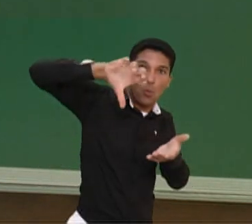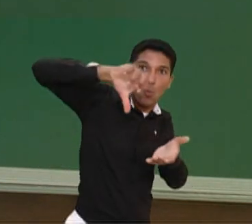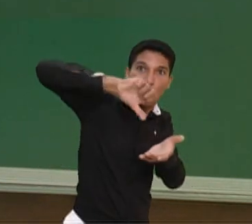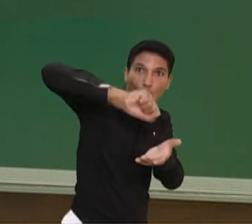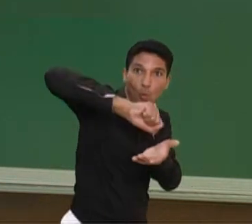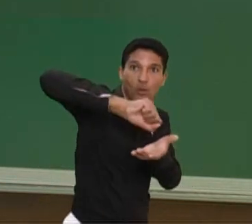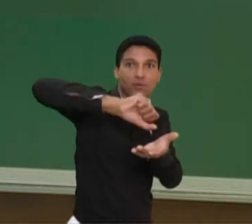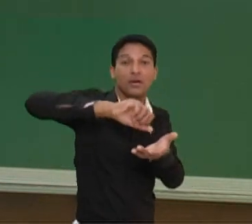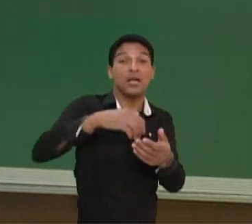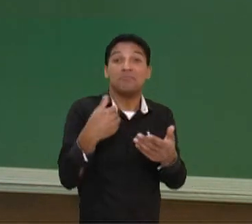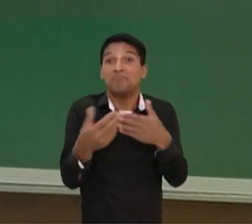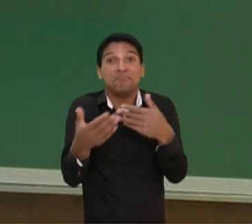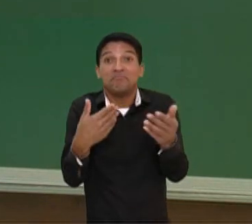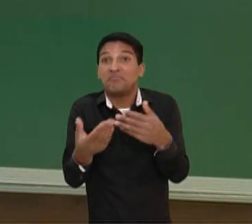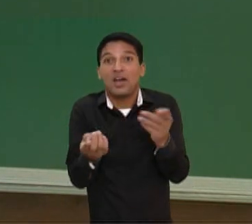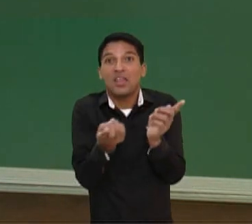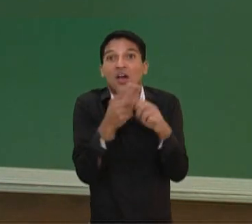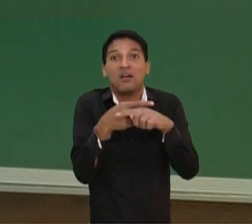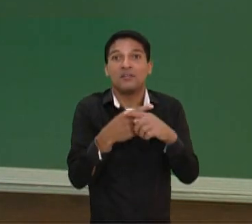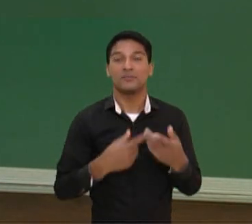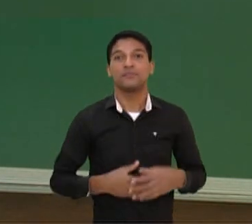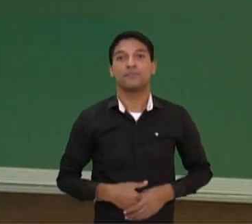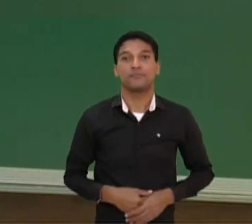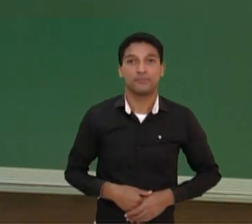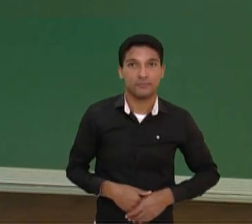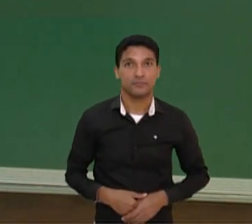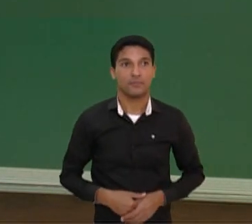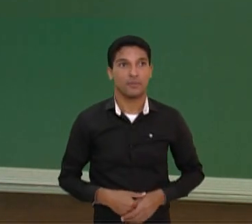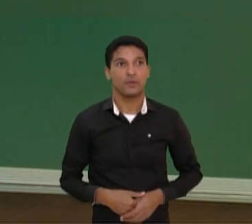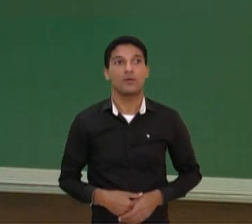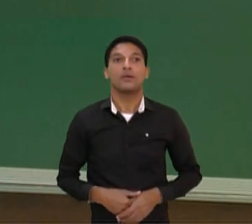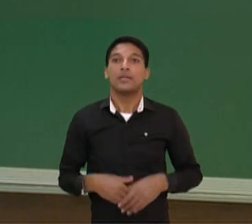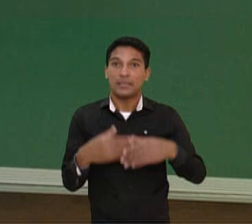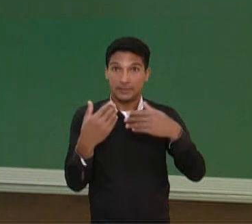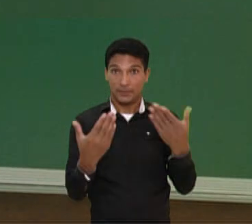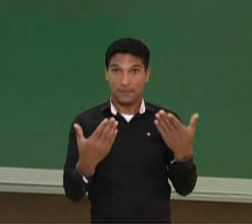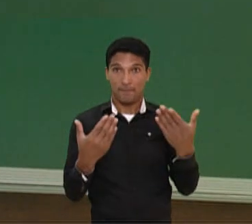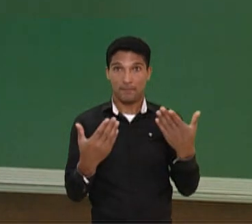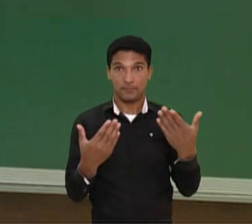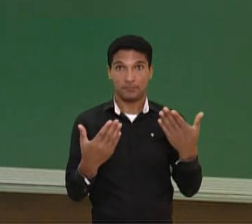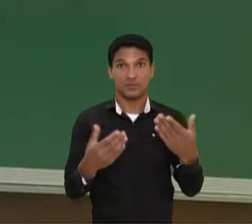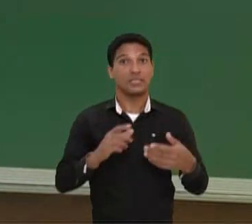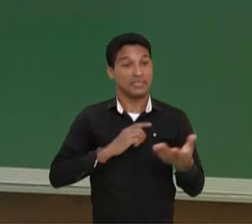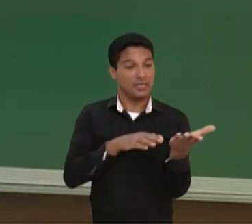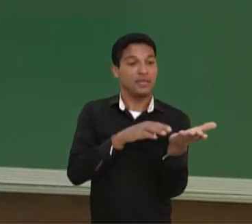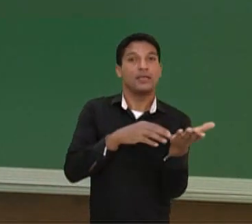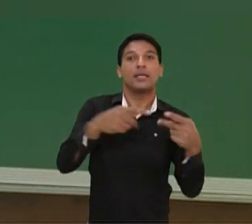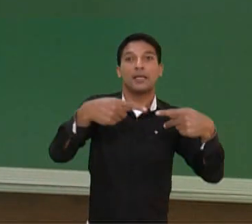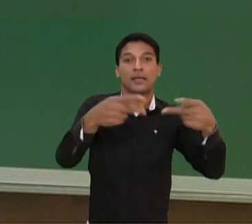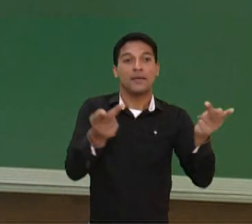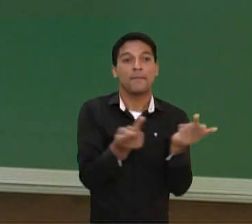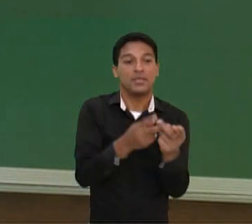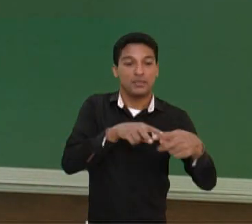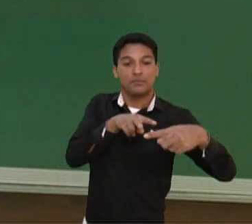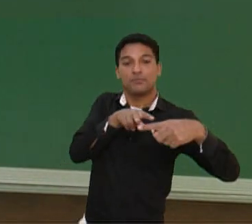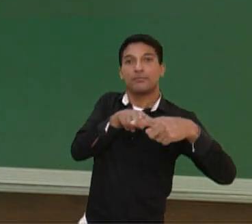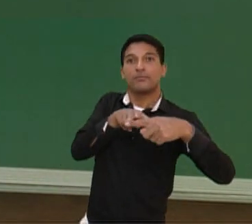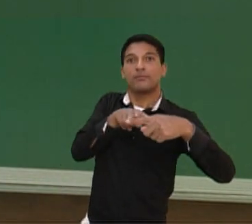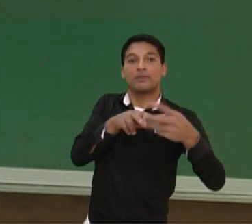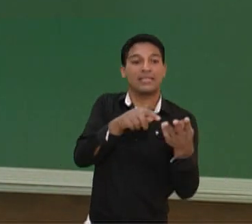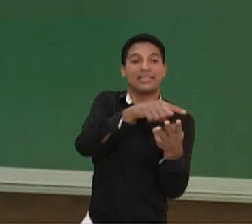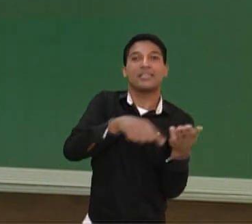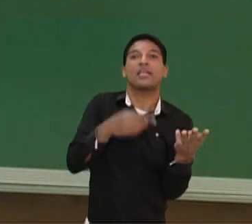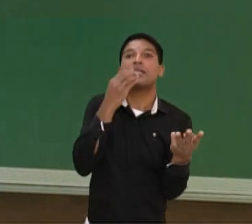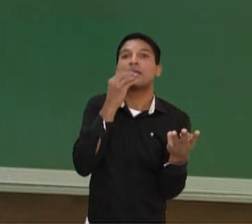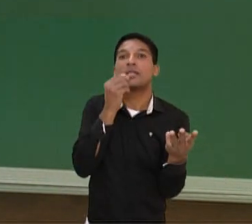dizendo que com 3 elementos diferentes, para fazer 3 ingredientes diferentes para fazer a pizza, tá? 3 sabores diferentes, então são distintos. Como nós